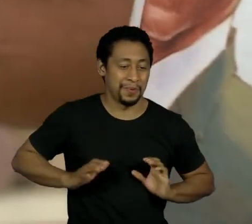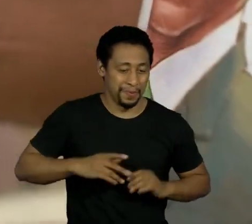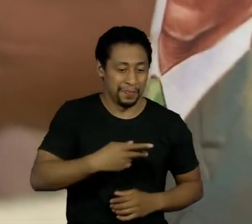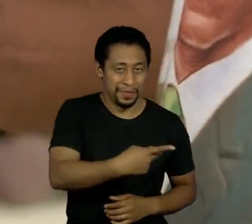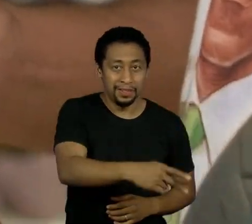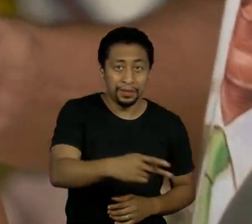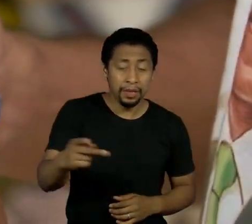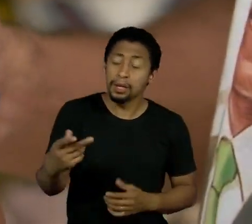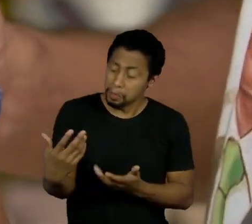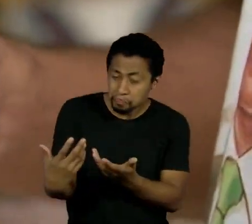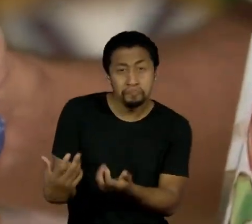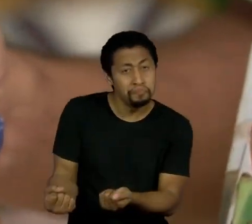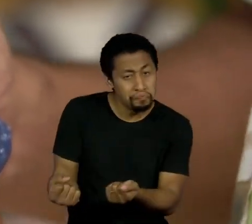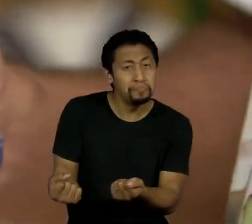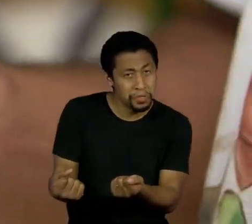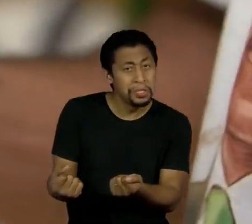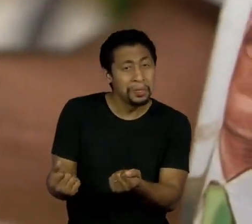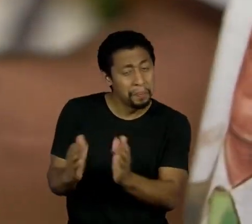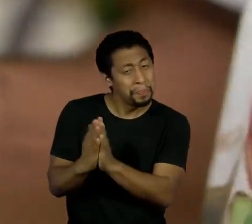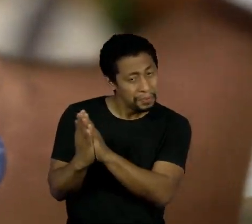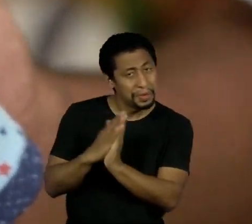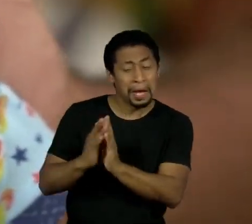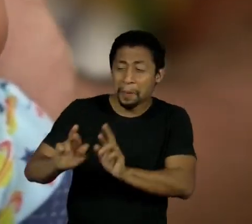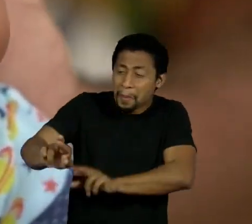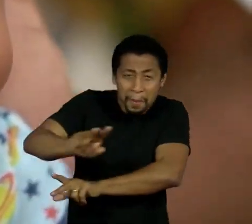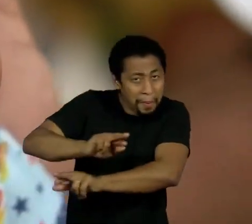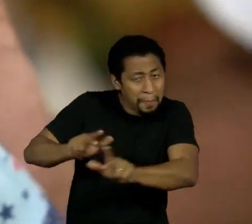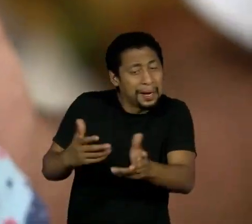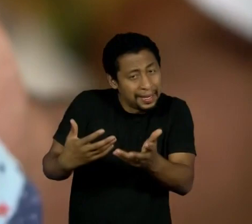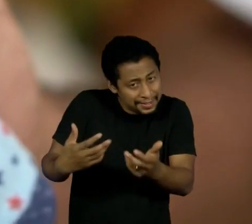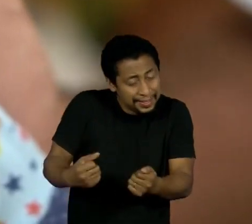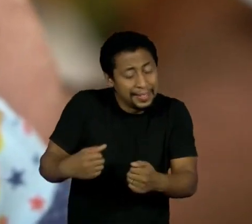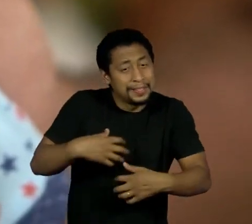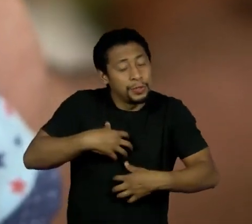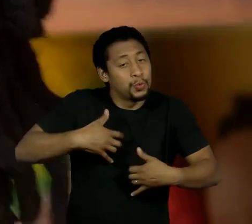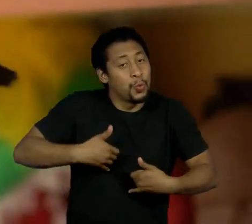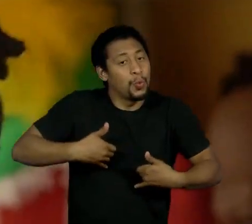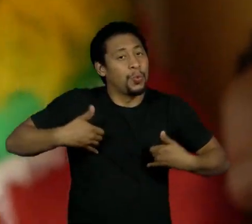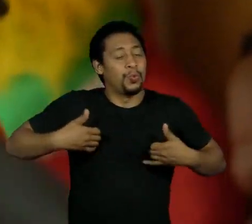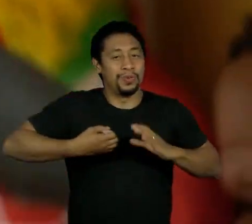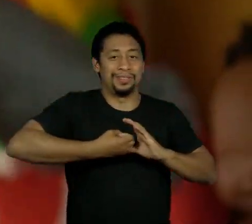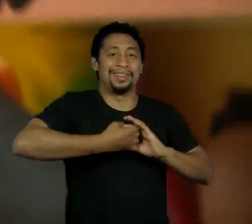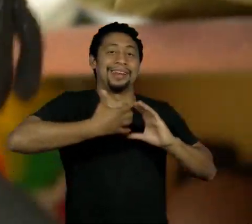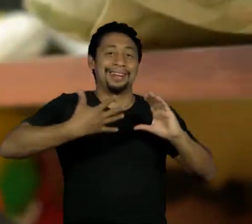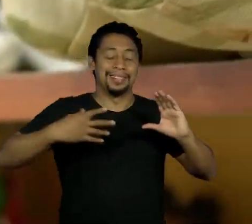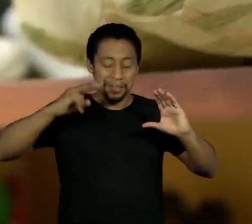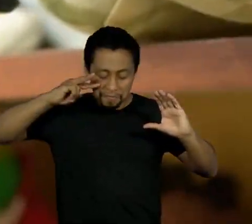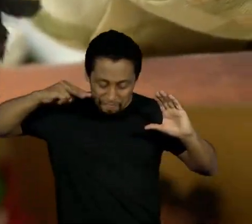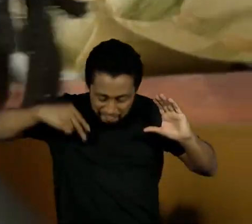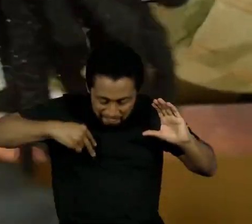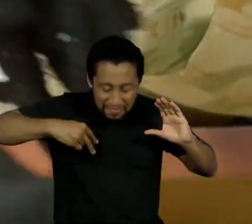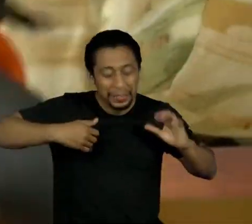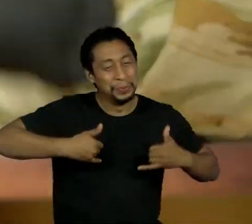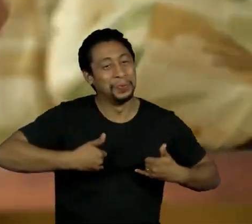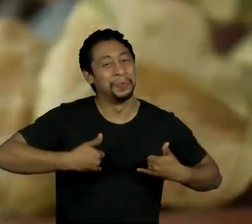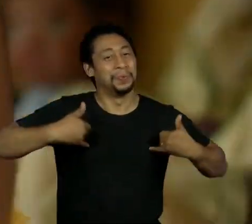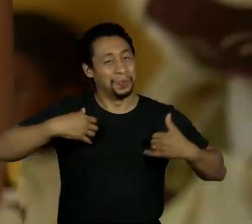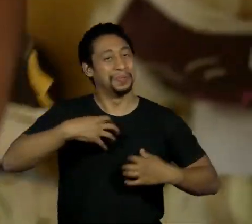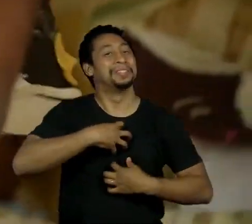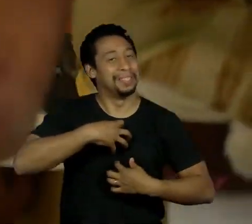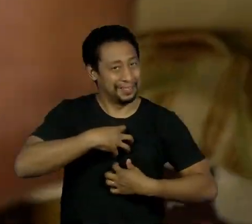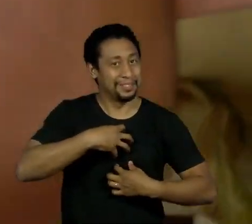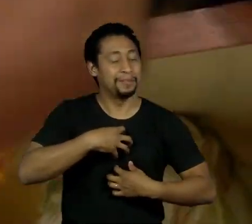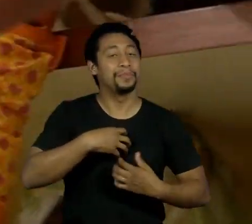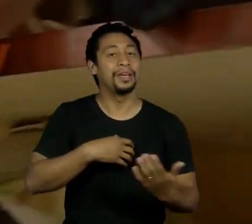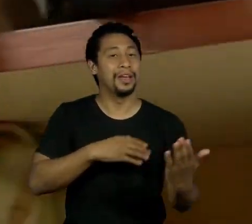para a diversidade, né? Inclusive reconhecendo e tendo orgulho das suas características. De alguma maneira, olhar os